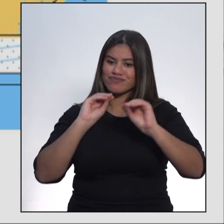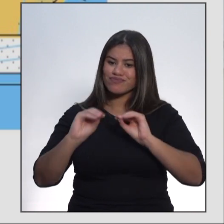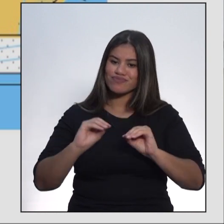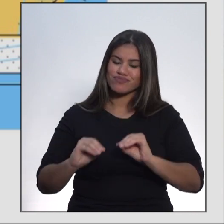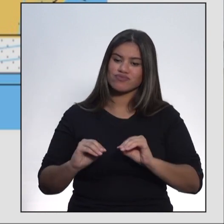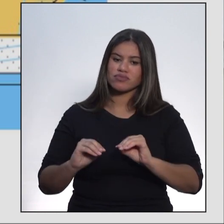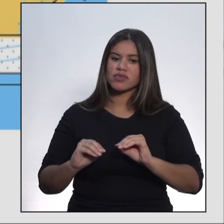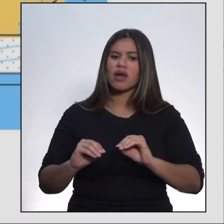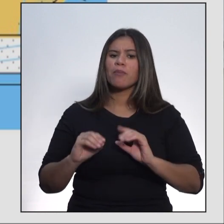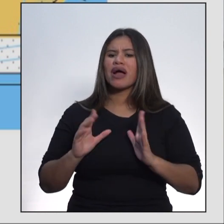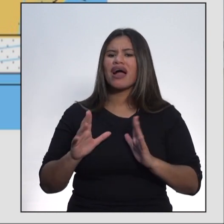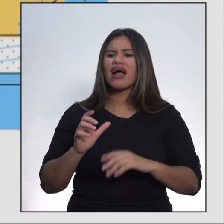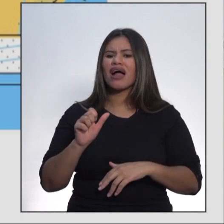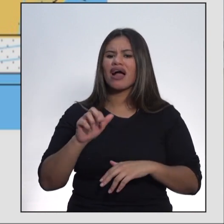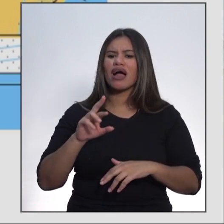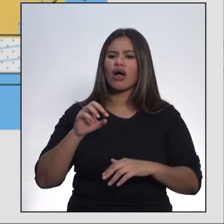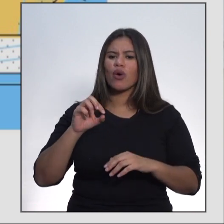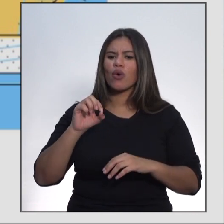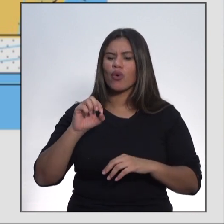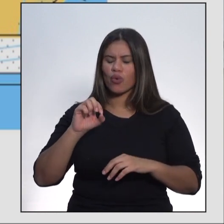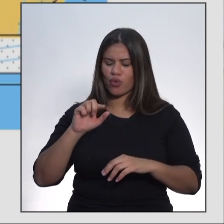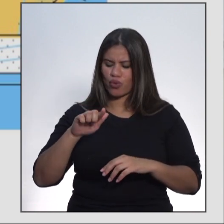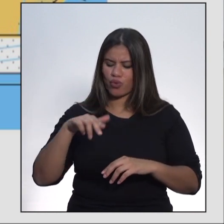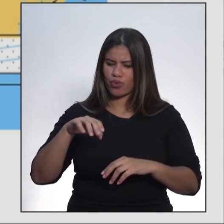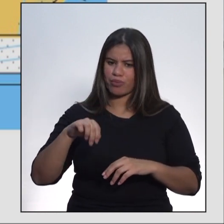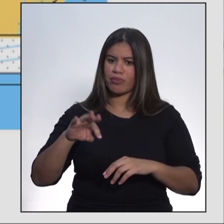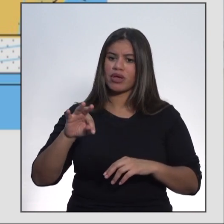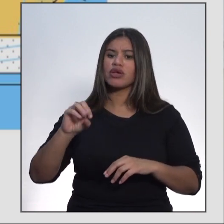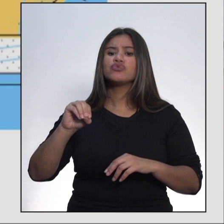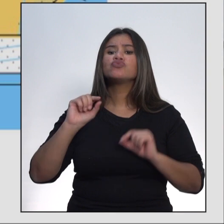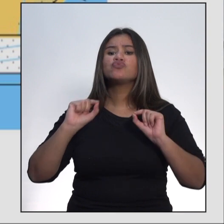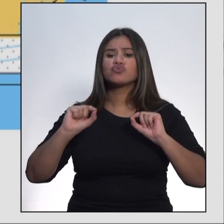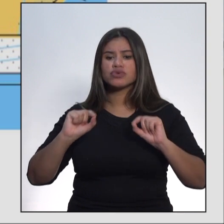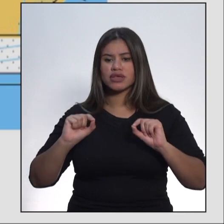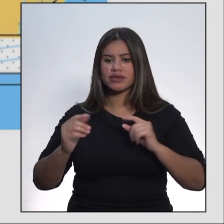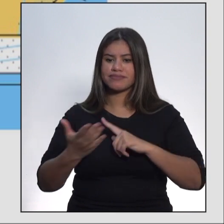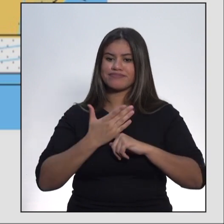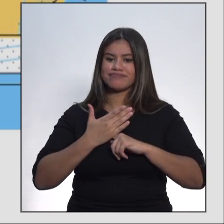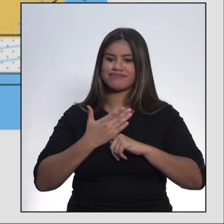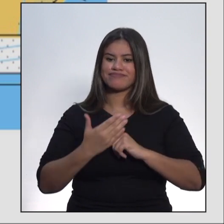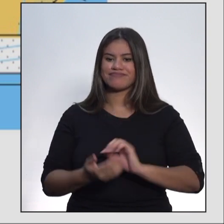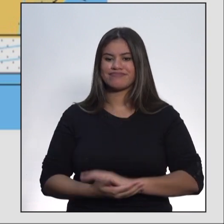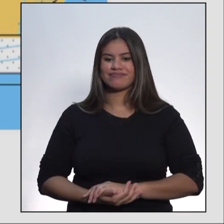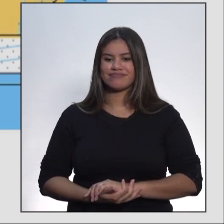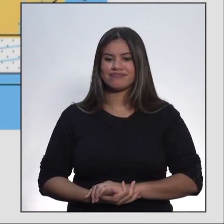em quê? O que vocês acham? Me ajuda aí, alunos!